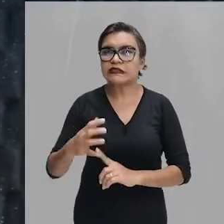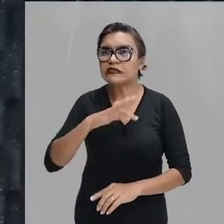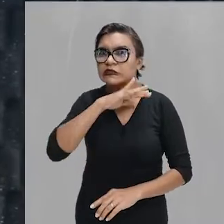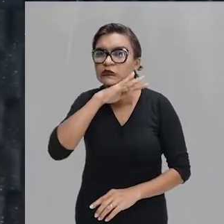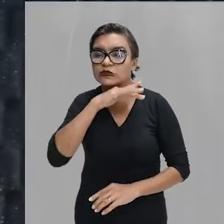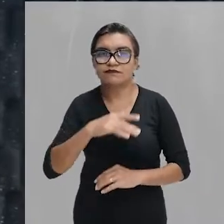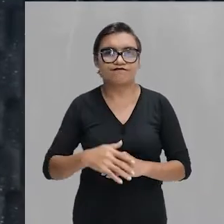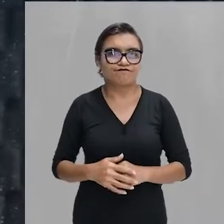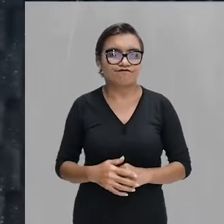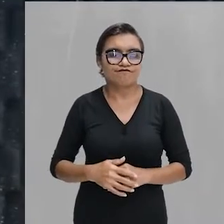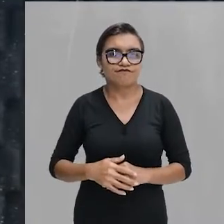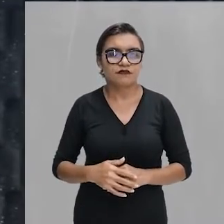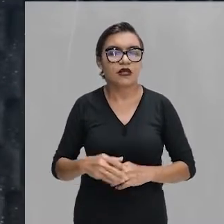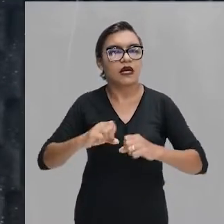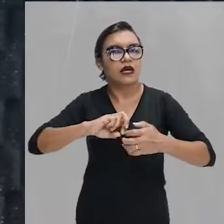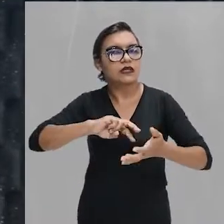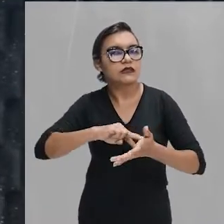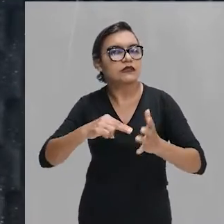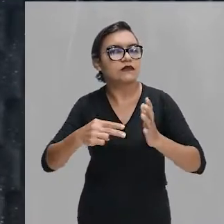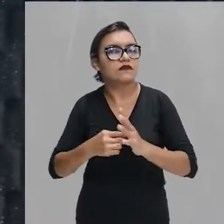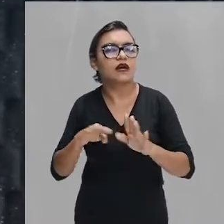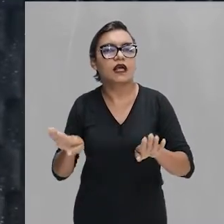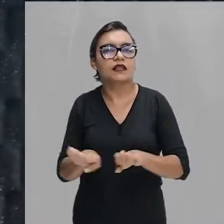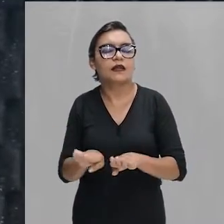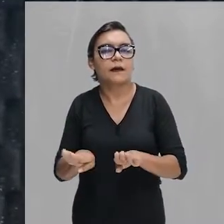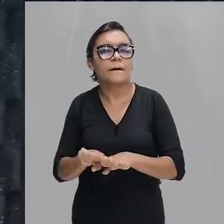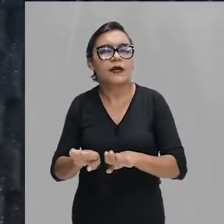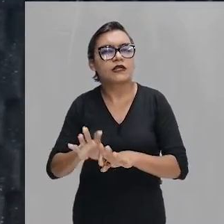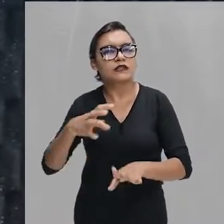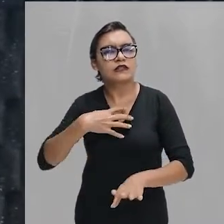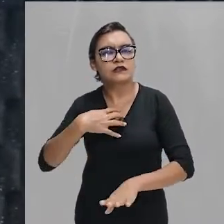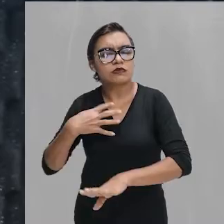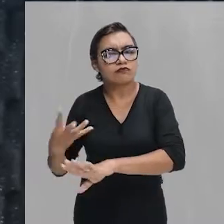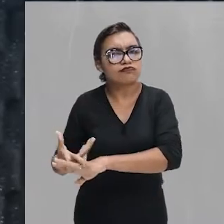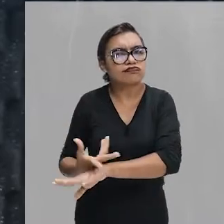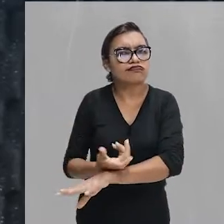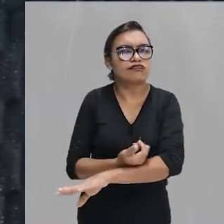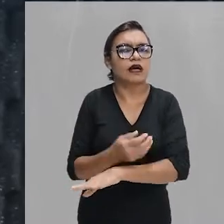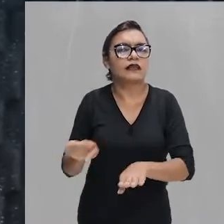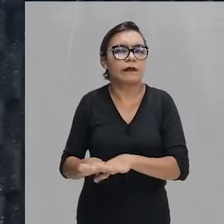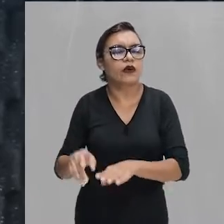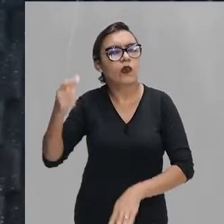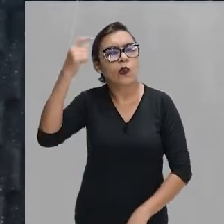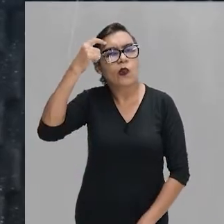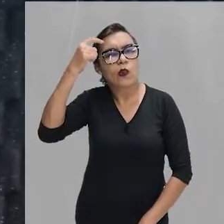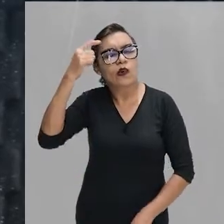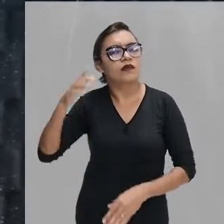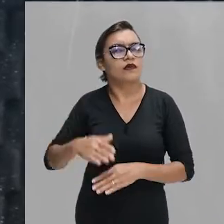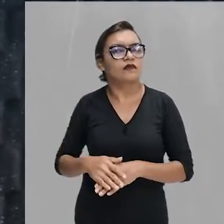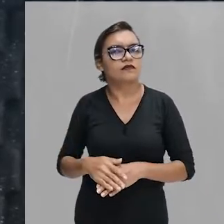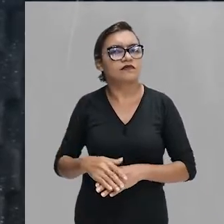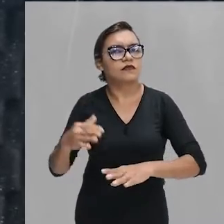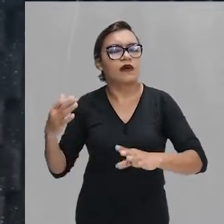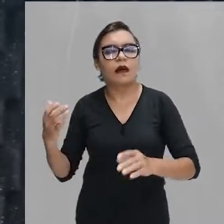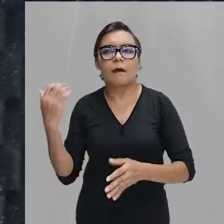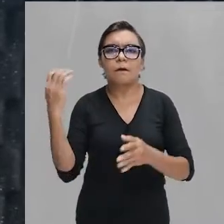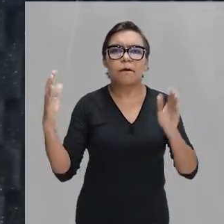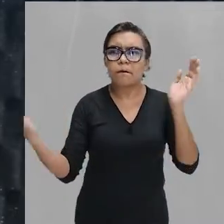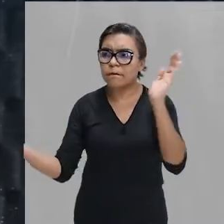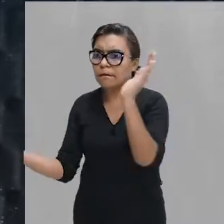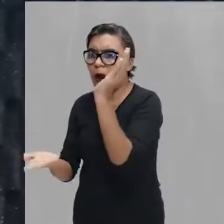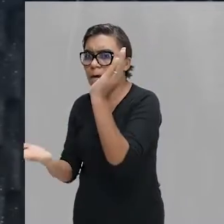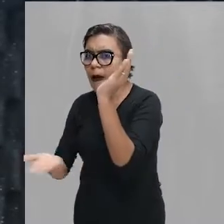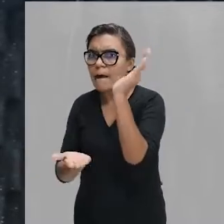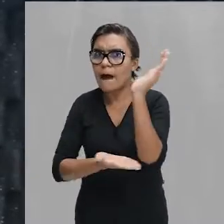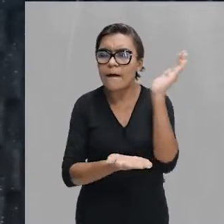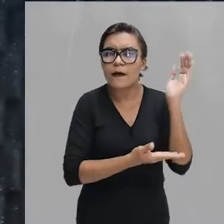coisa emocional e de consciência também, tá, gente? Por quê? Porque quem é que não se incomoda com o desmatamento, né?